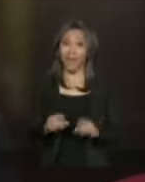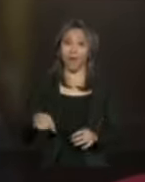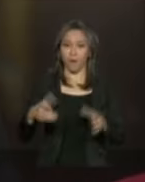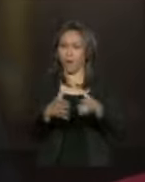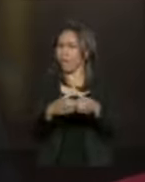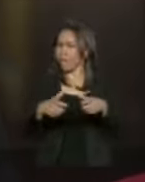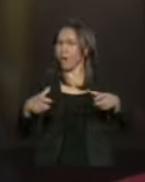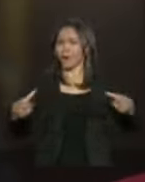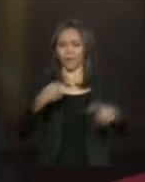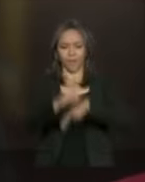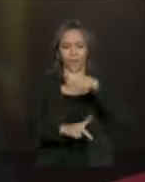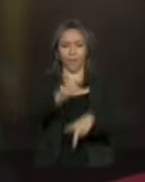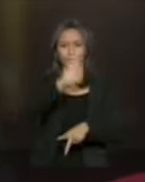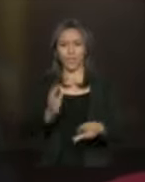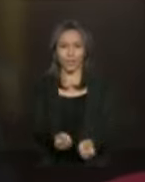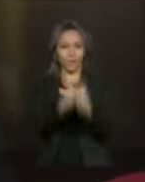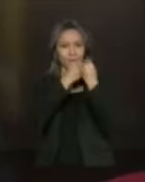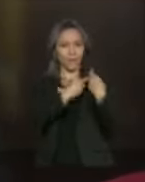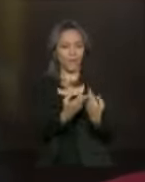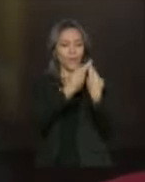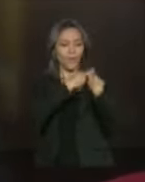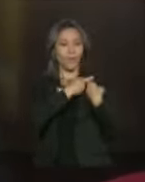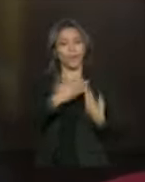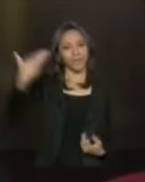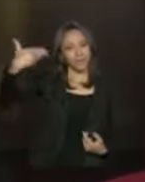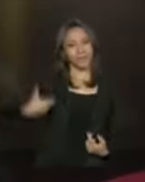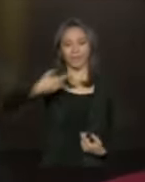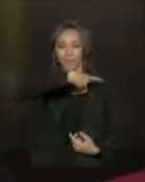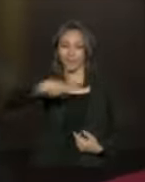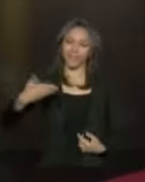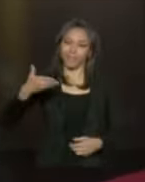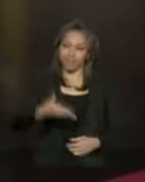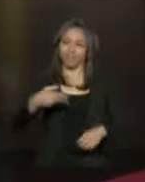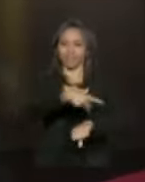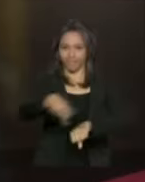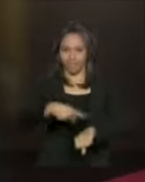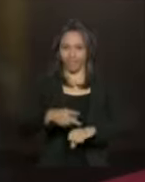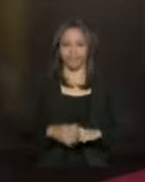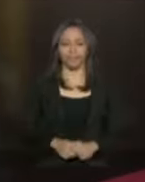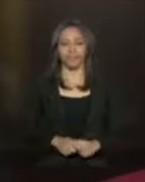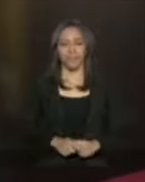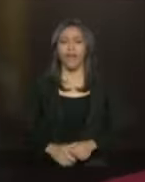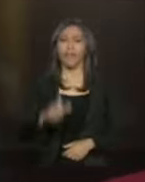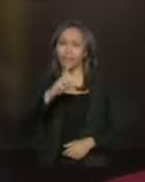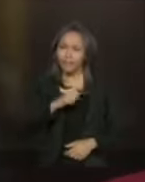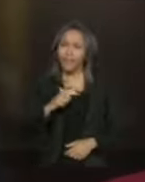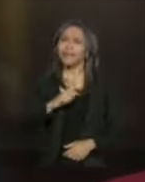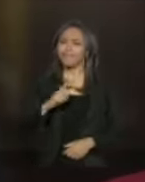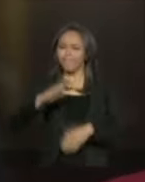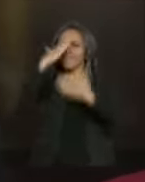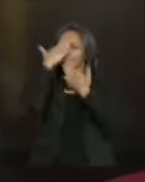brasileira que me deu a missão de ser presidente dessa nação tenho que agradecer a deus